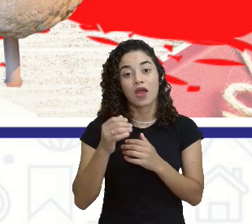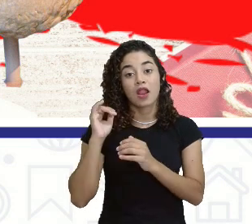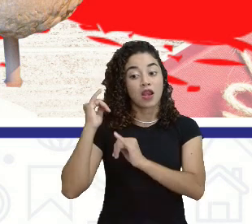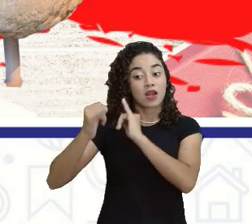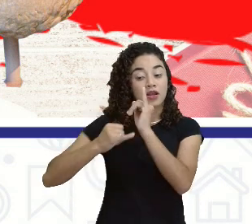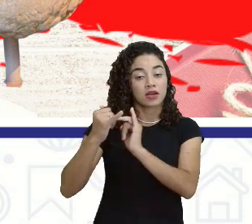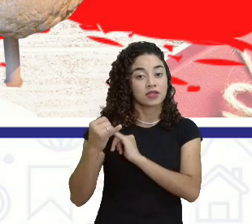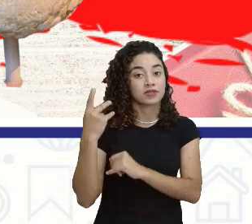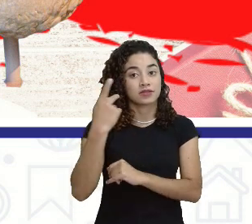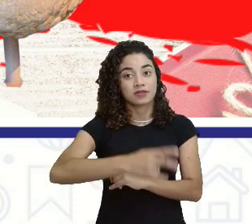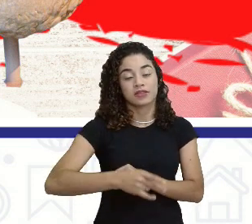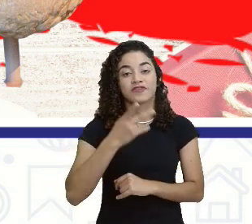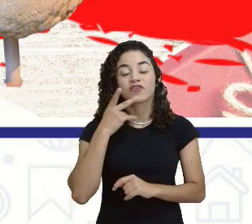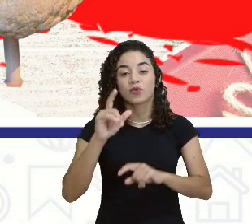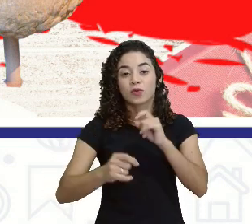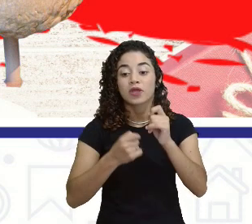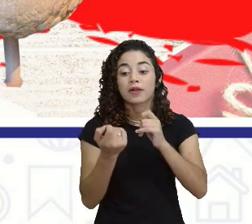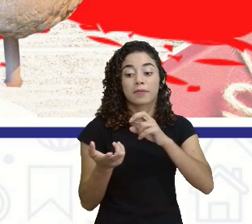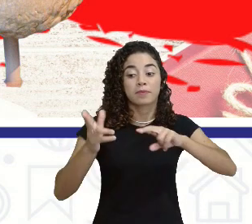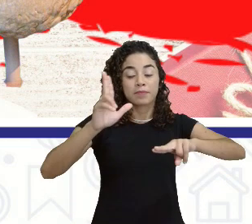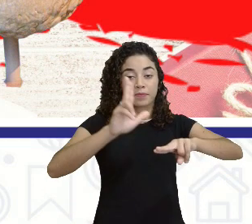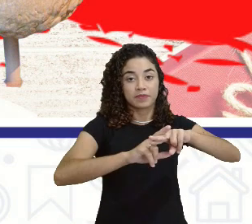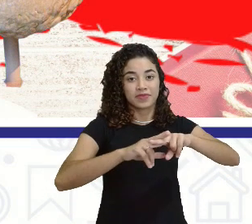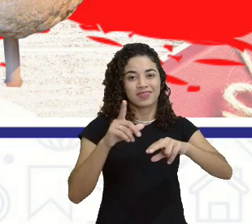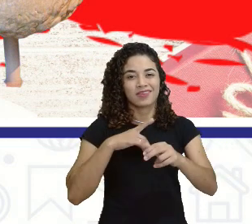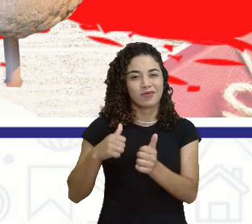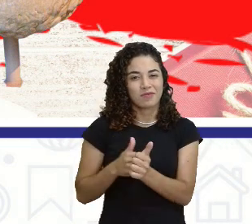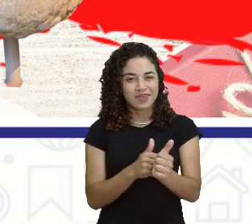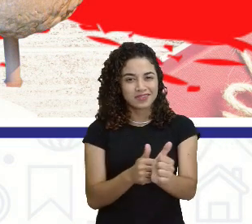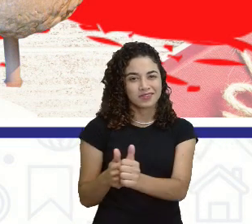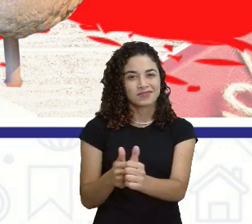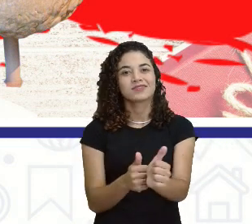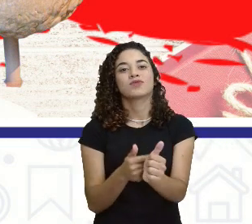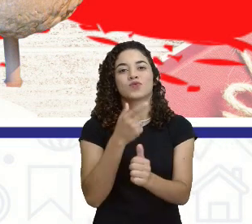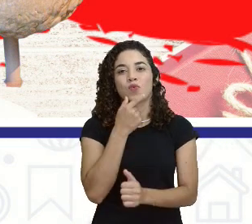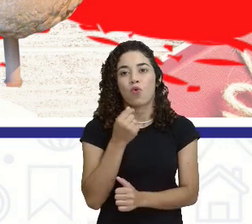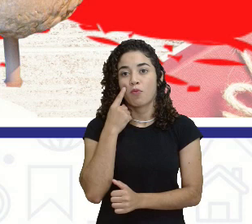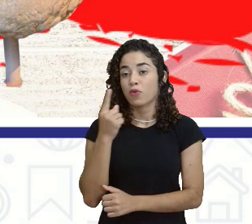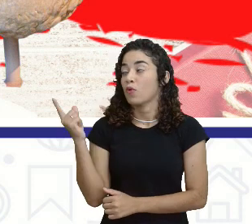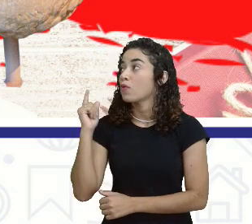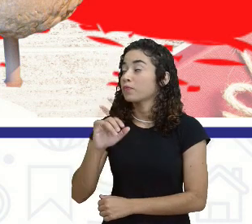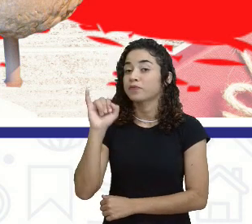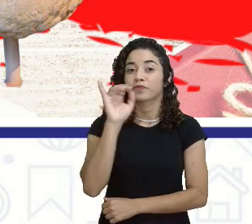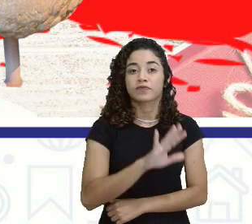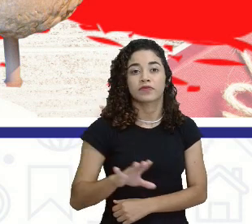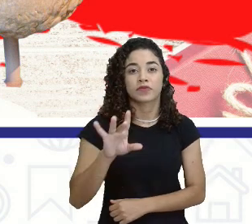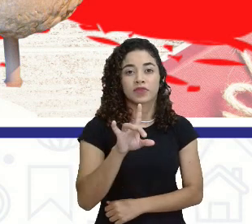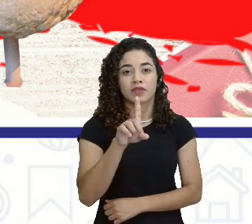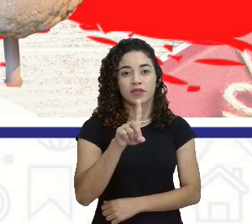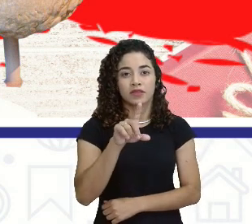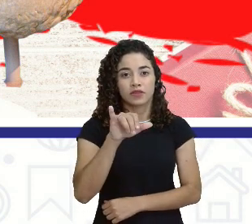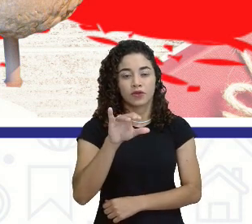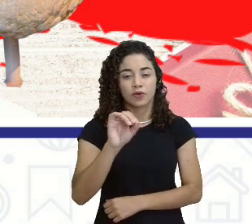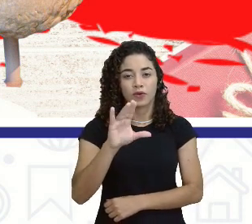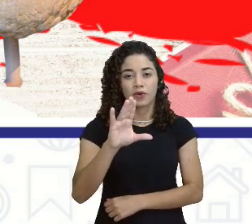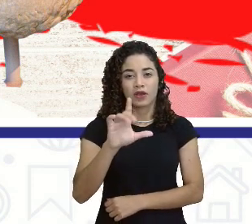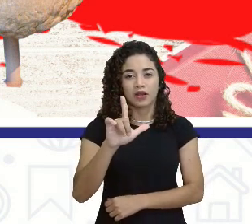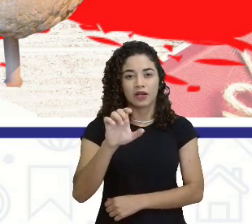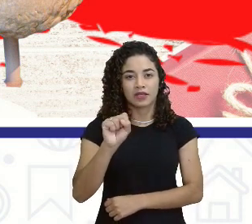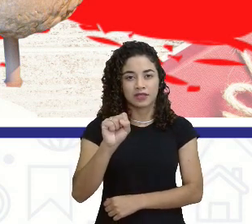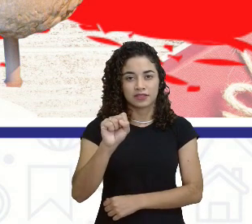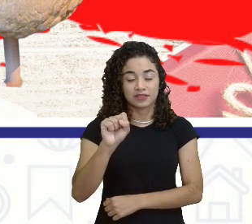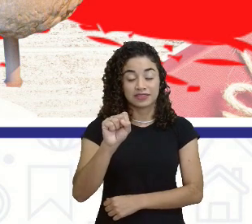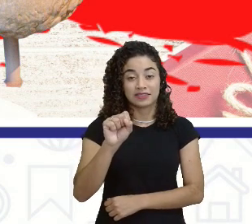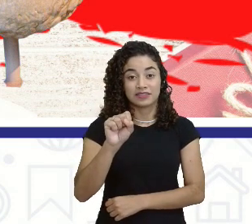foi preso durante a perseguição de Diocleciano, esse camarada que está aí na imagem, né, uma representação do